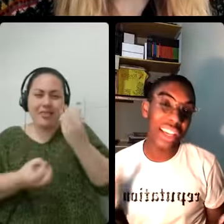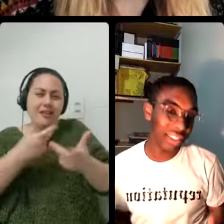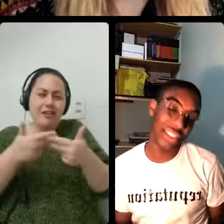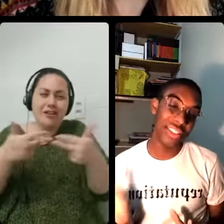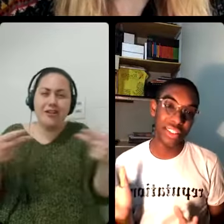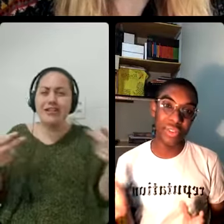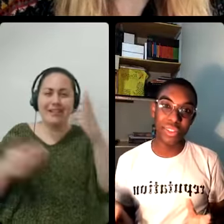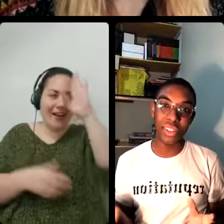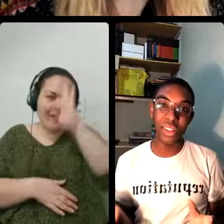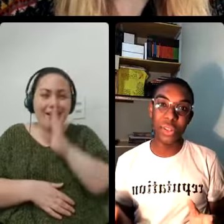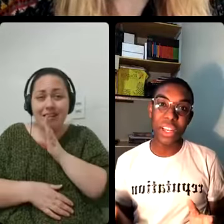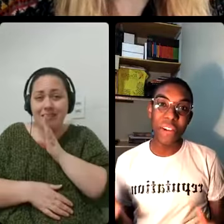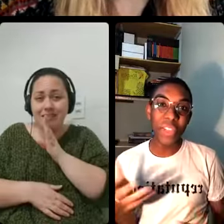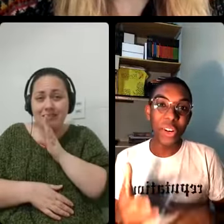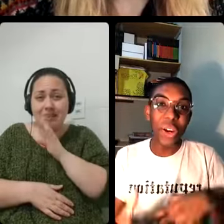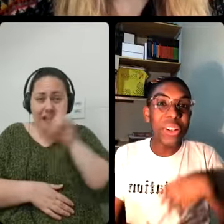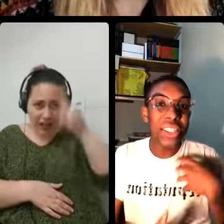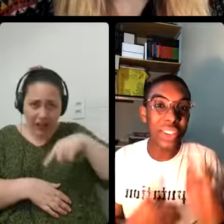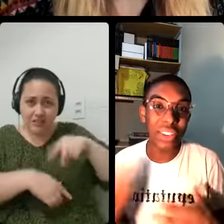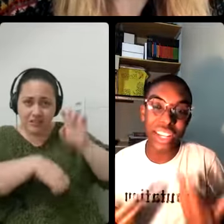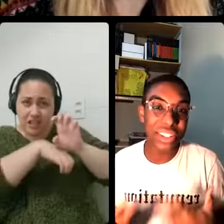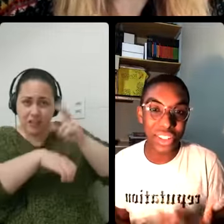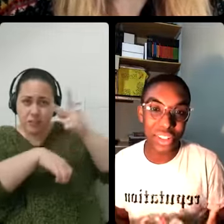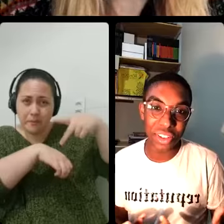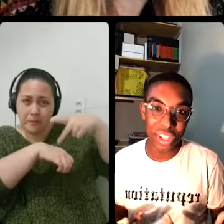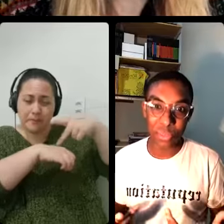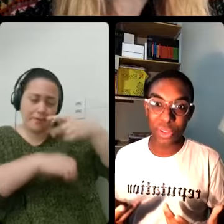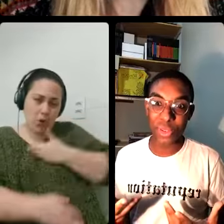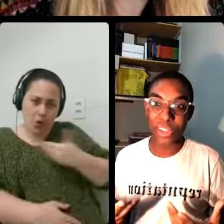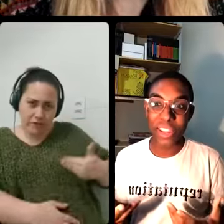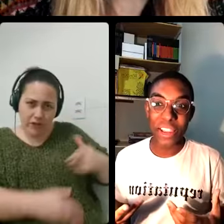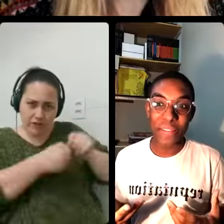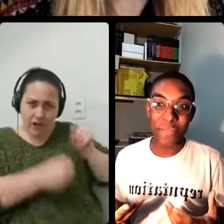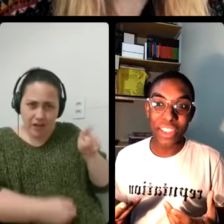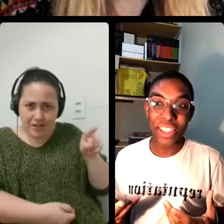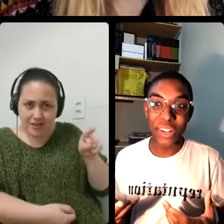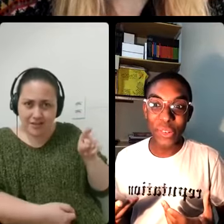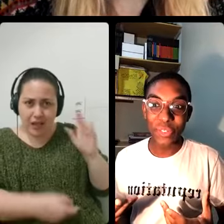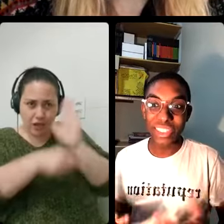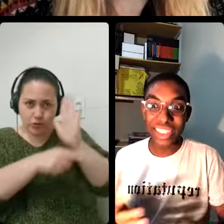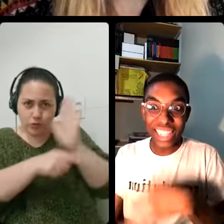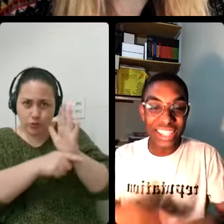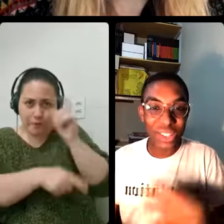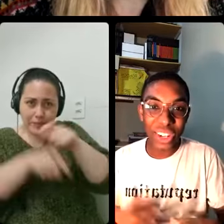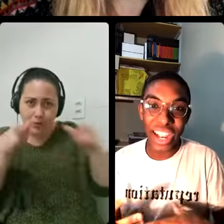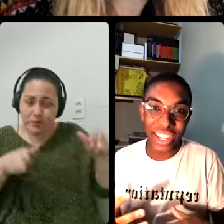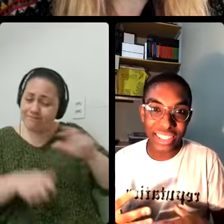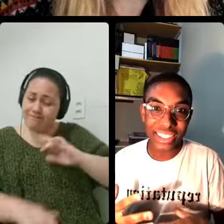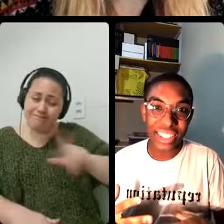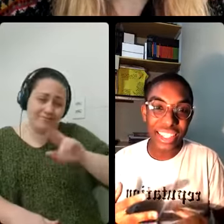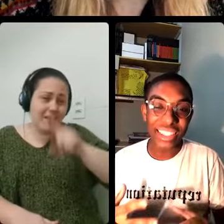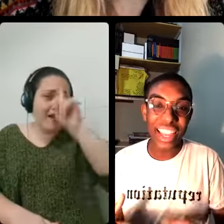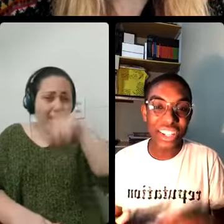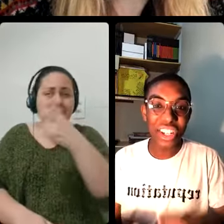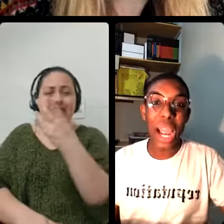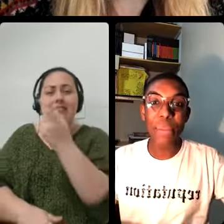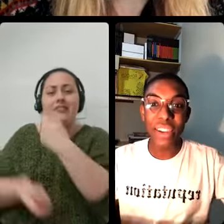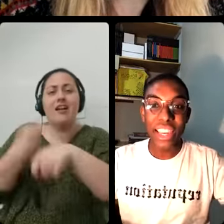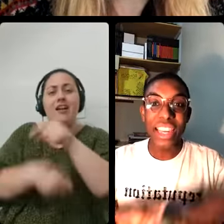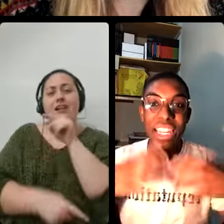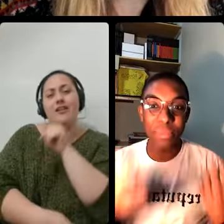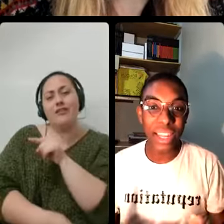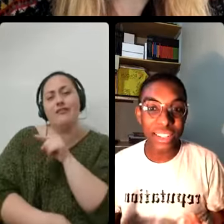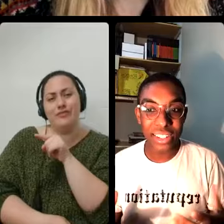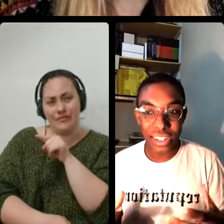é o Estado que está fazendo isso, entendeu? Não é o Estado que está assistindo essas pessoas. Então, nesses locais, né, a gente